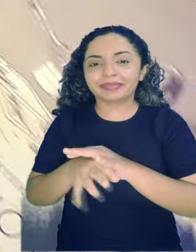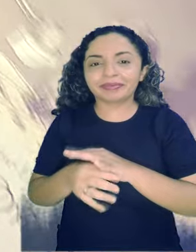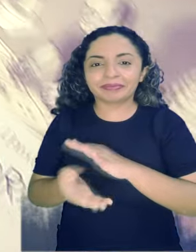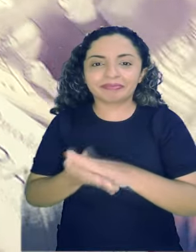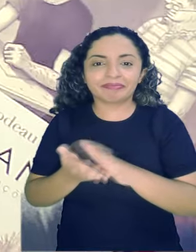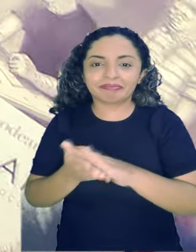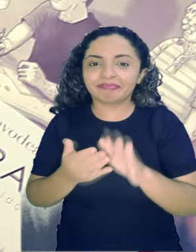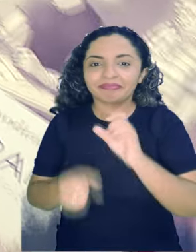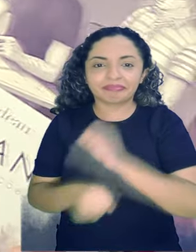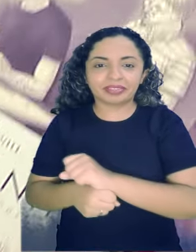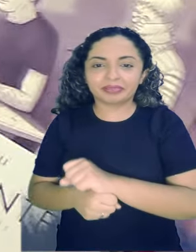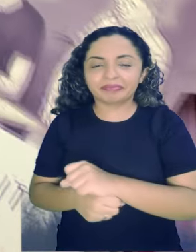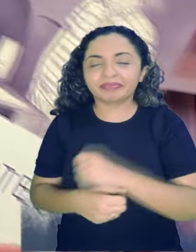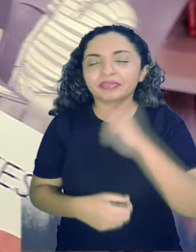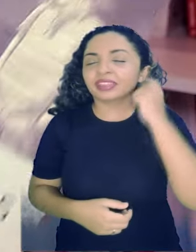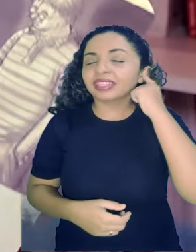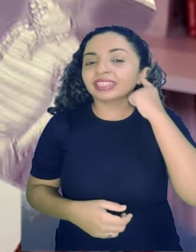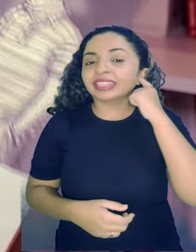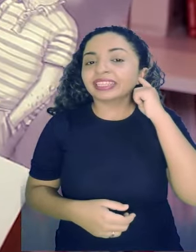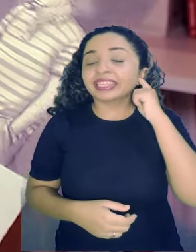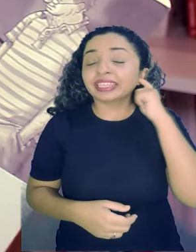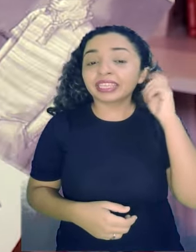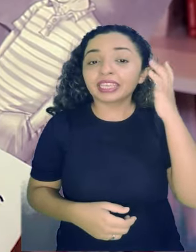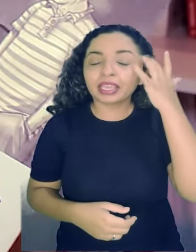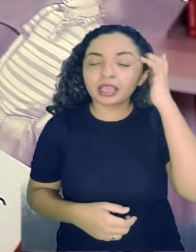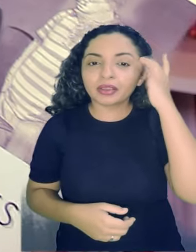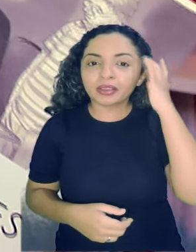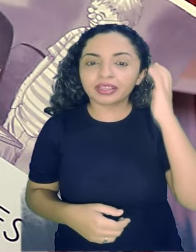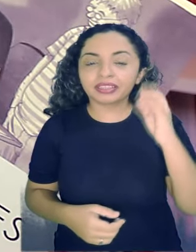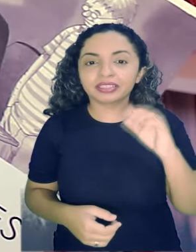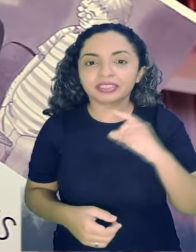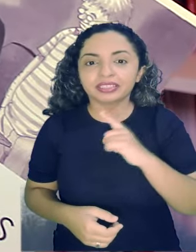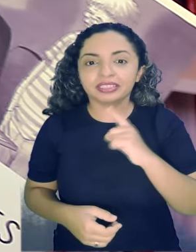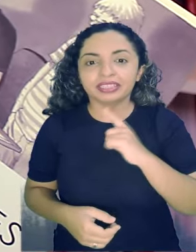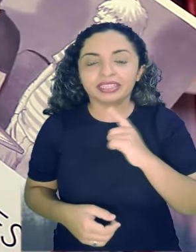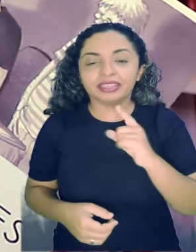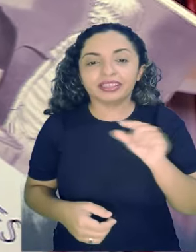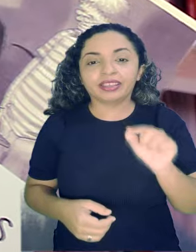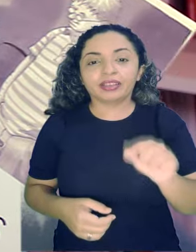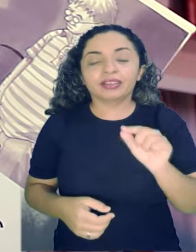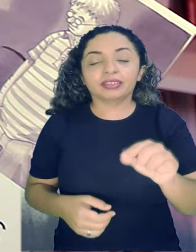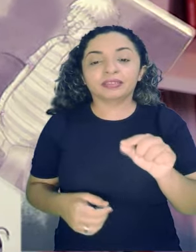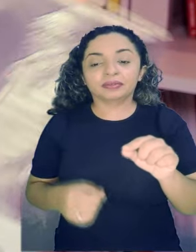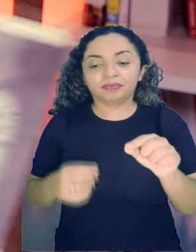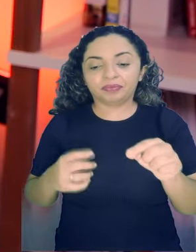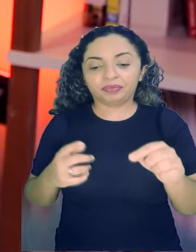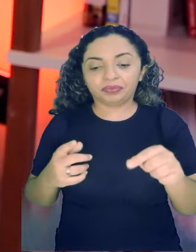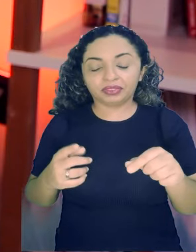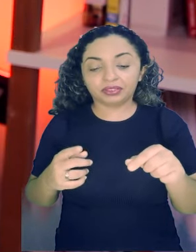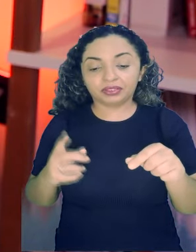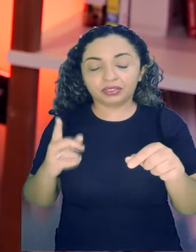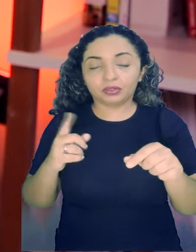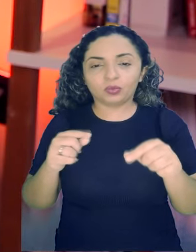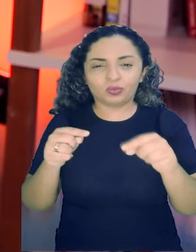tem como subtítulo Relato de Duas Iniciações. E eu acho que o ponto dessa história aqui é justamente esse,